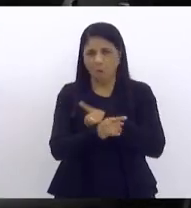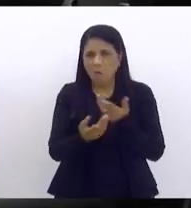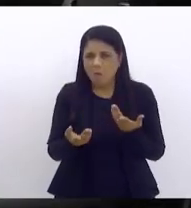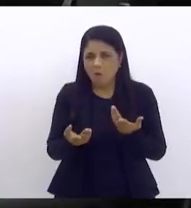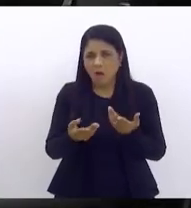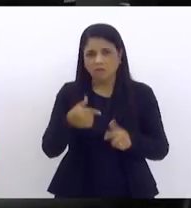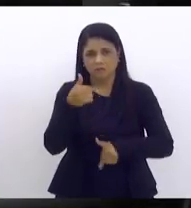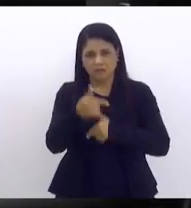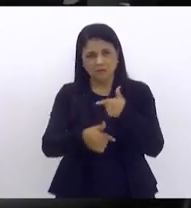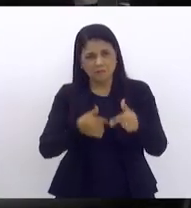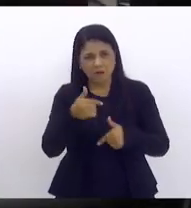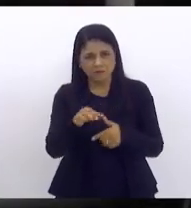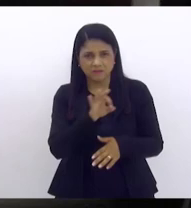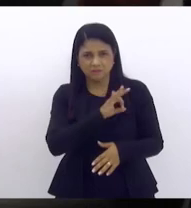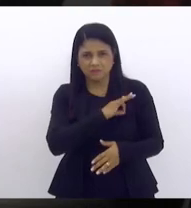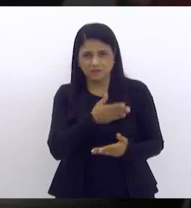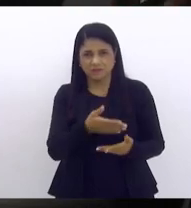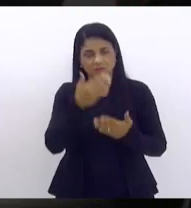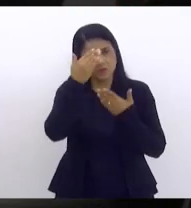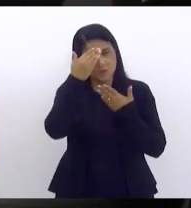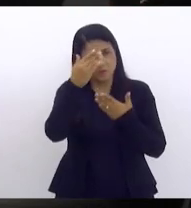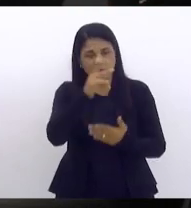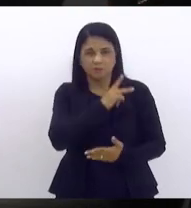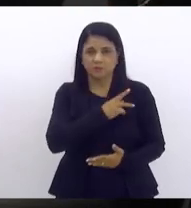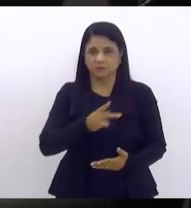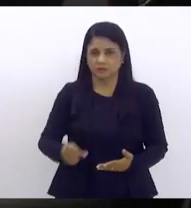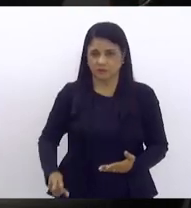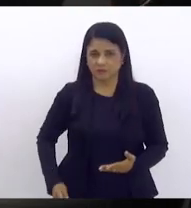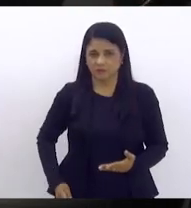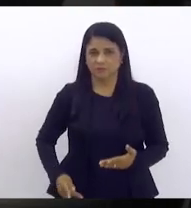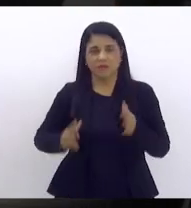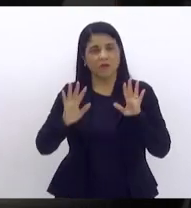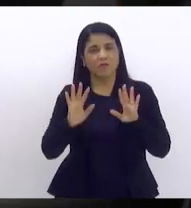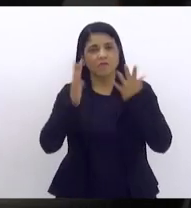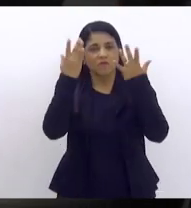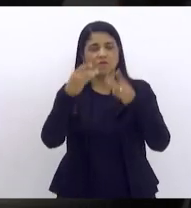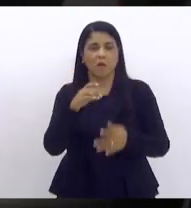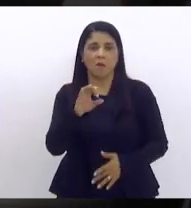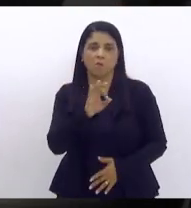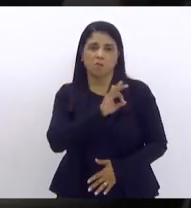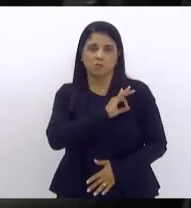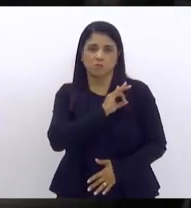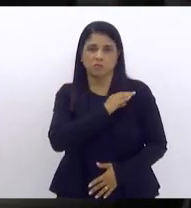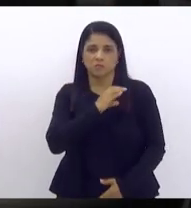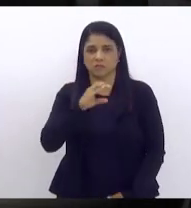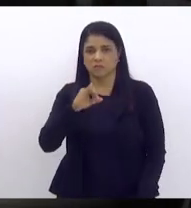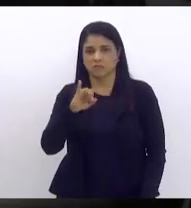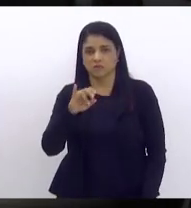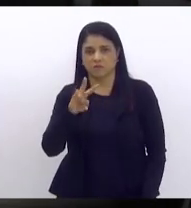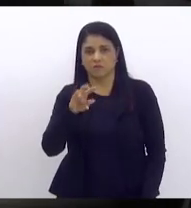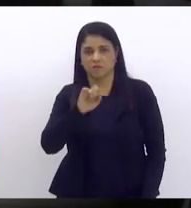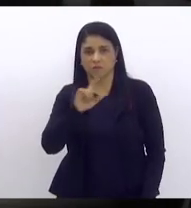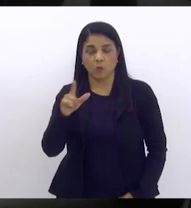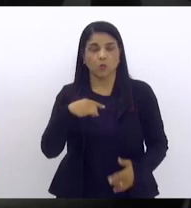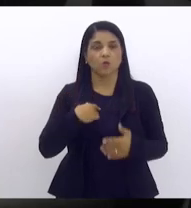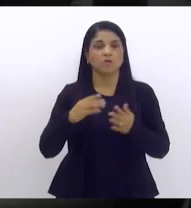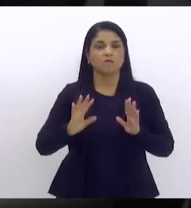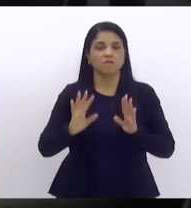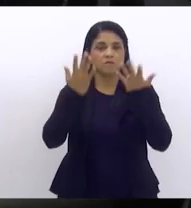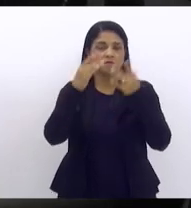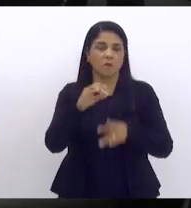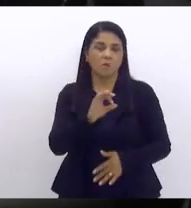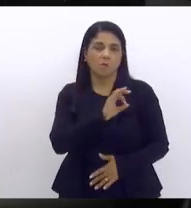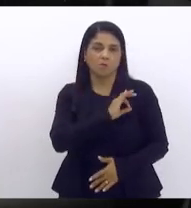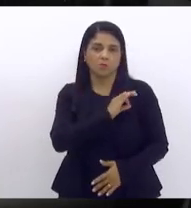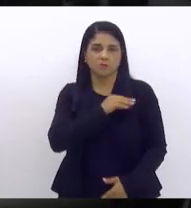ao seu trabalho. Muito obrigado, senhor presidente. Viva a Polícia Civil, viva a Polícia Militar. Parabéns ao